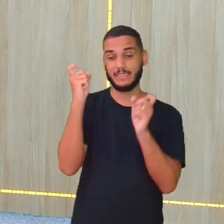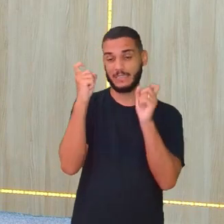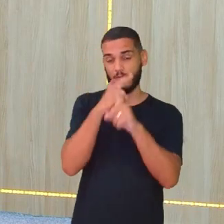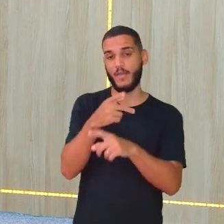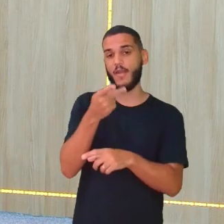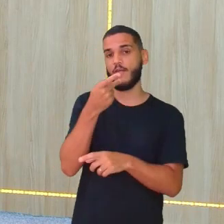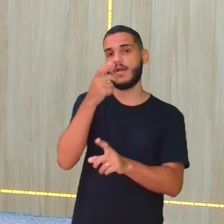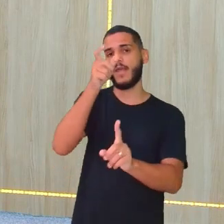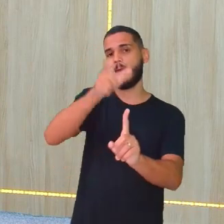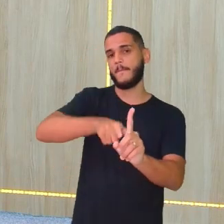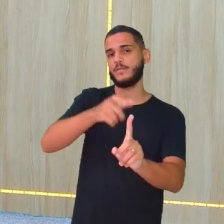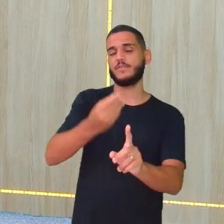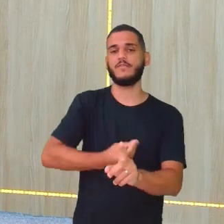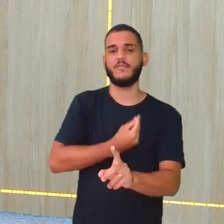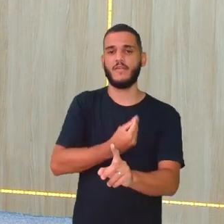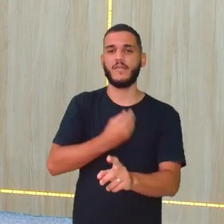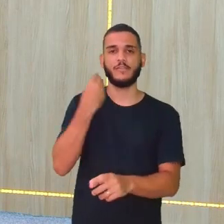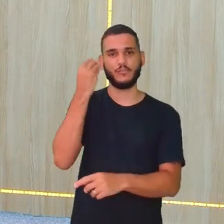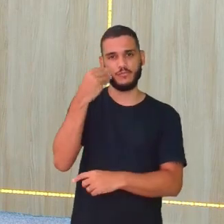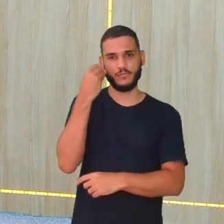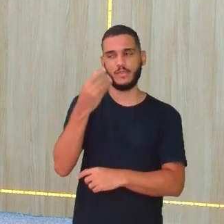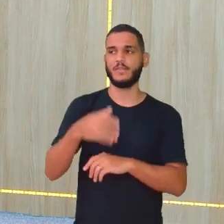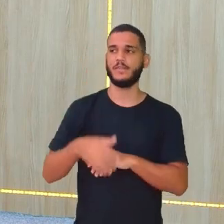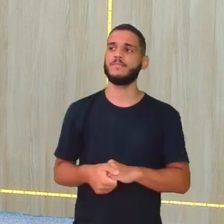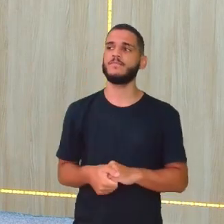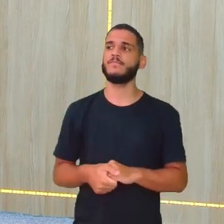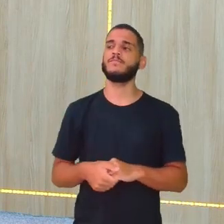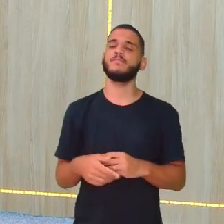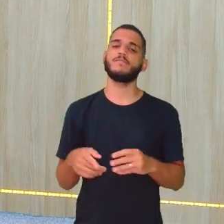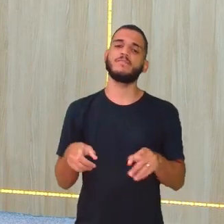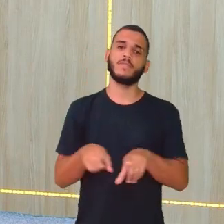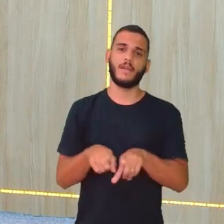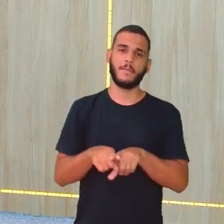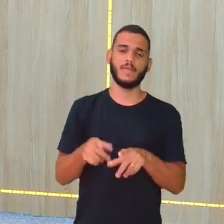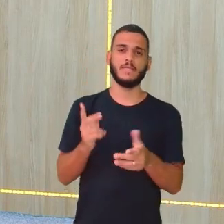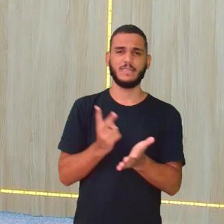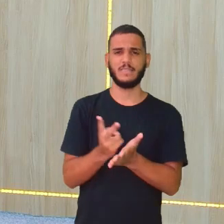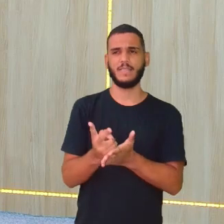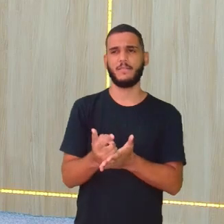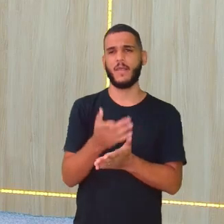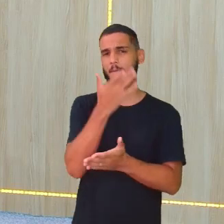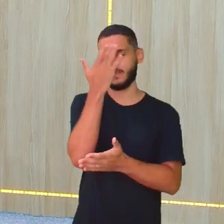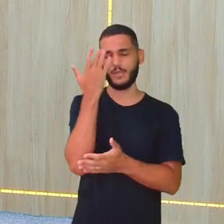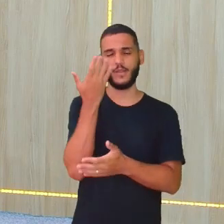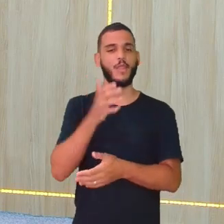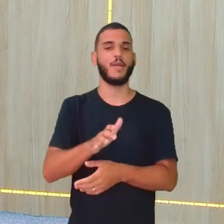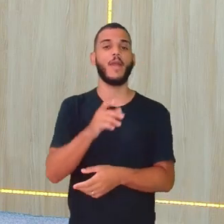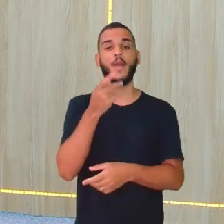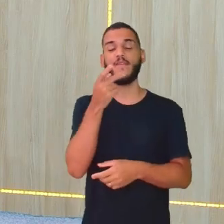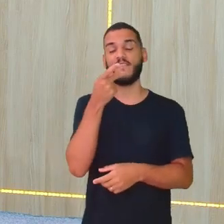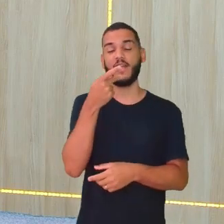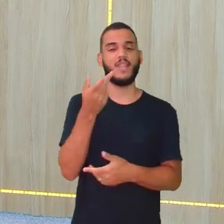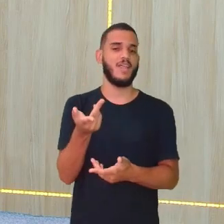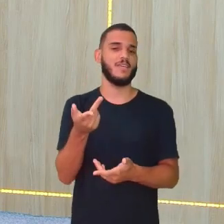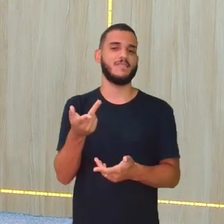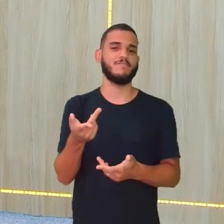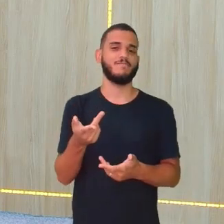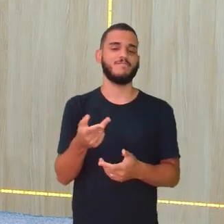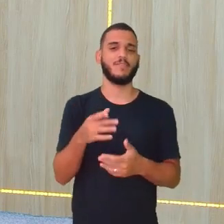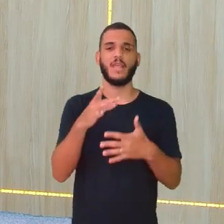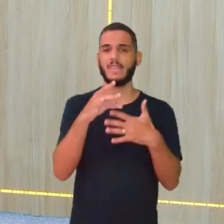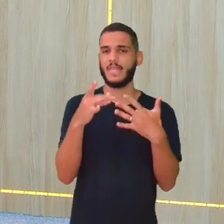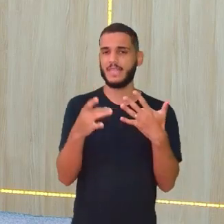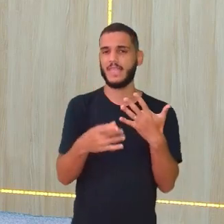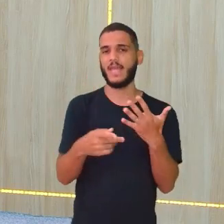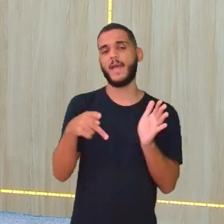com a personagem que viveu isso e dei a fala para ela, porque na maioria dos episódios muita gente não quer contar, não quer falar, não quer, né, dar esses